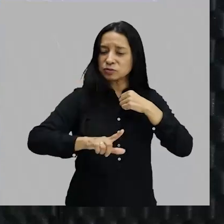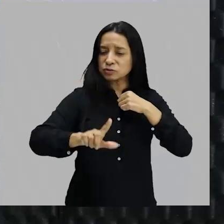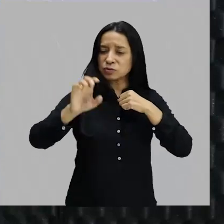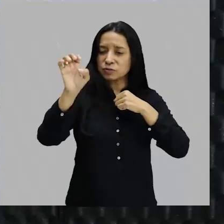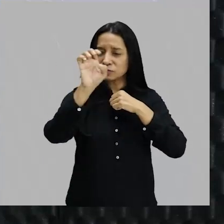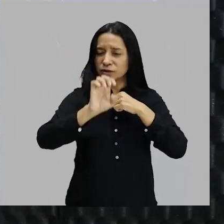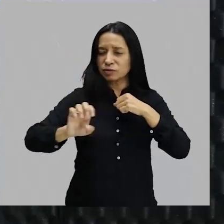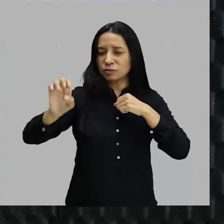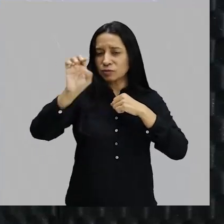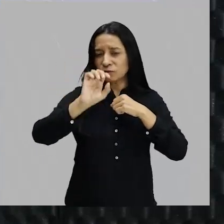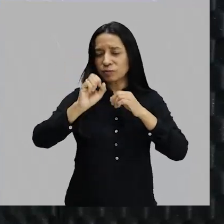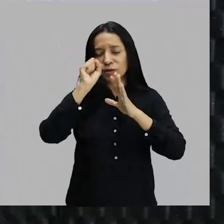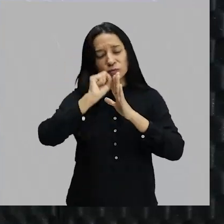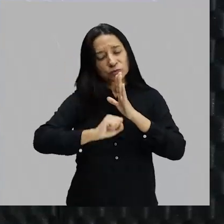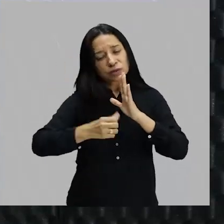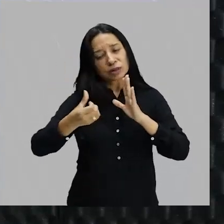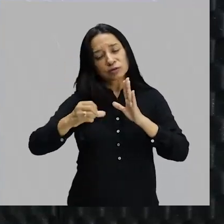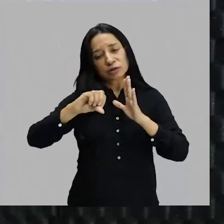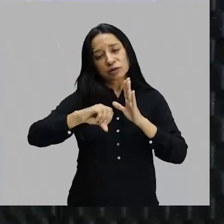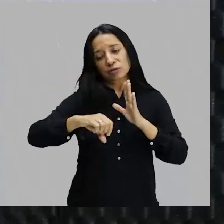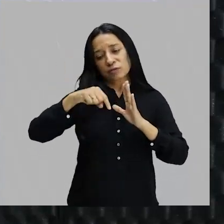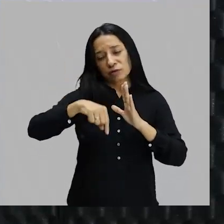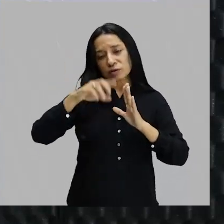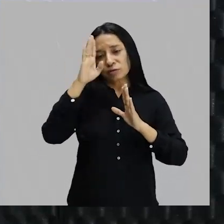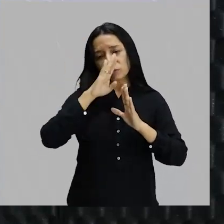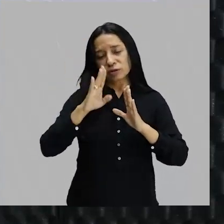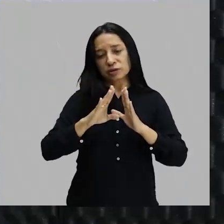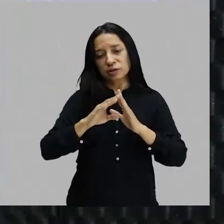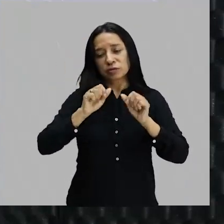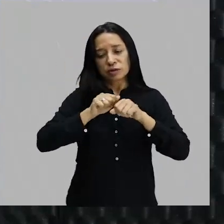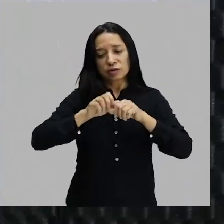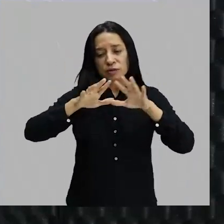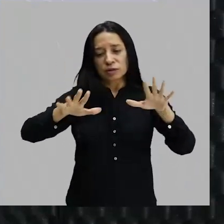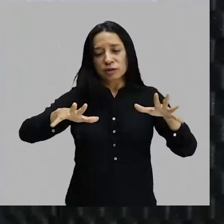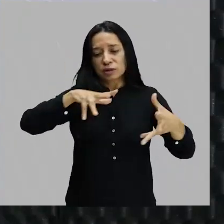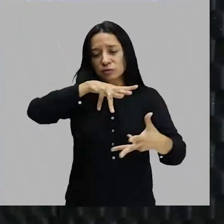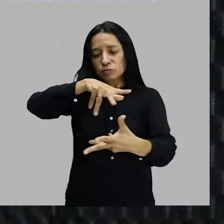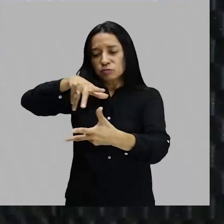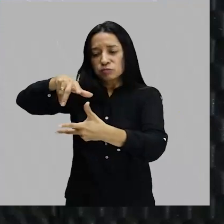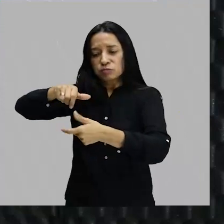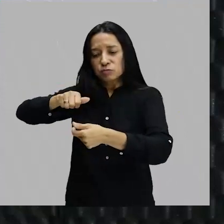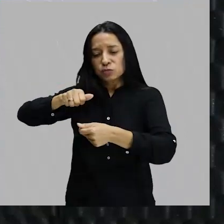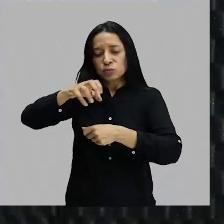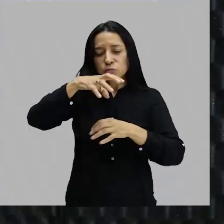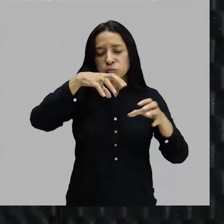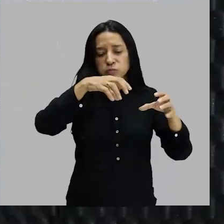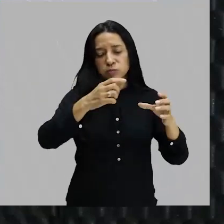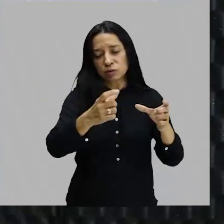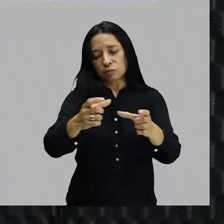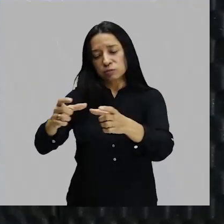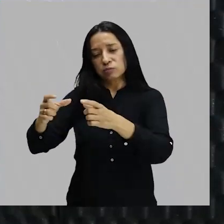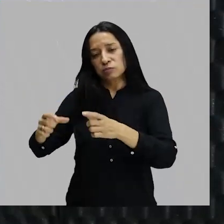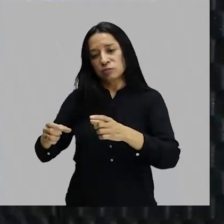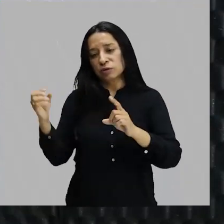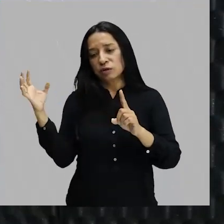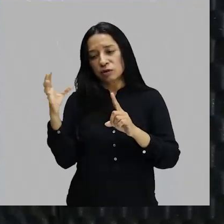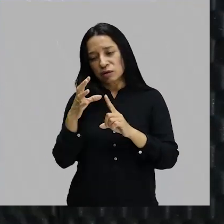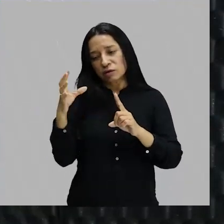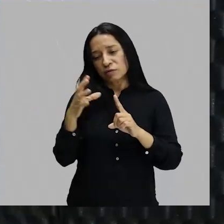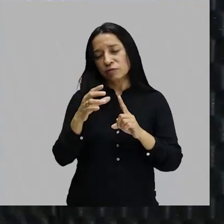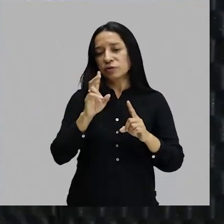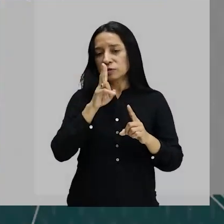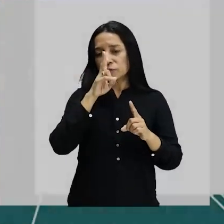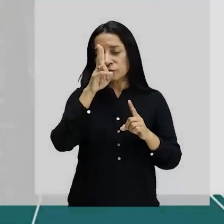Europa, vai ser refeito no século XIX aqui no Brasil e vai se espalhar para uma série de lugares no mundo inteiro. É uma influência muito forte.